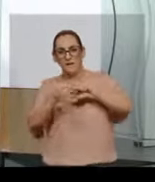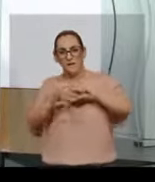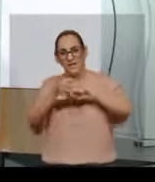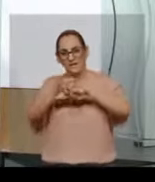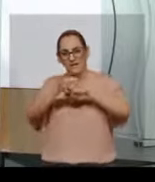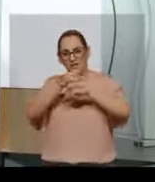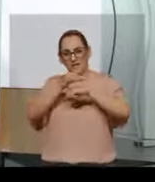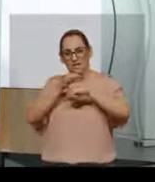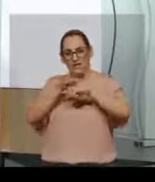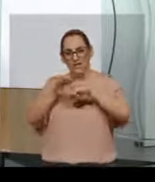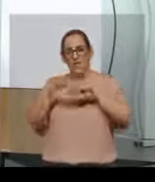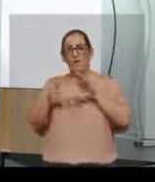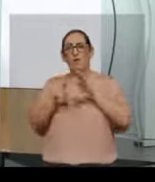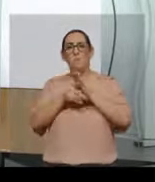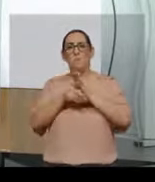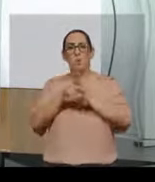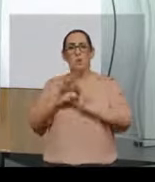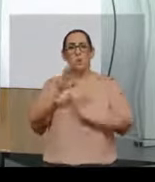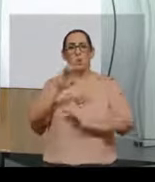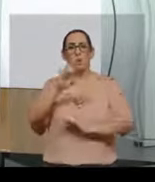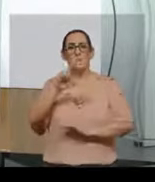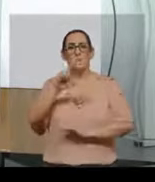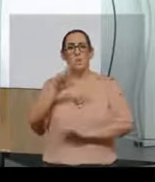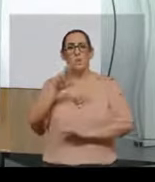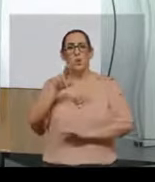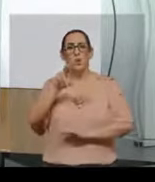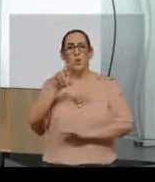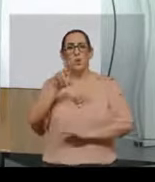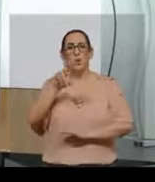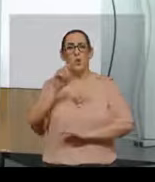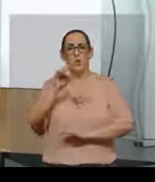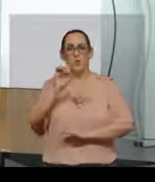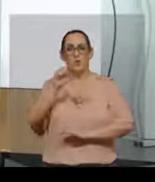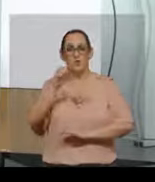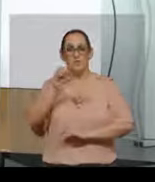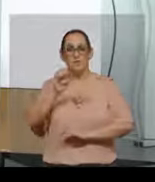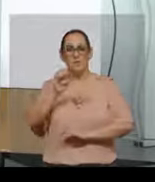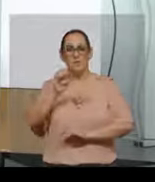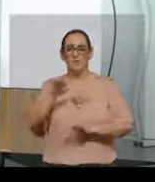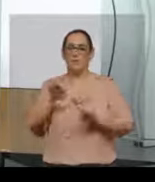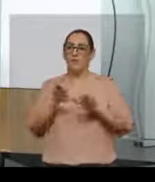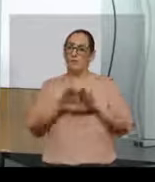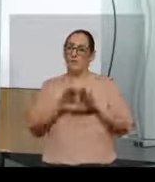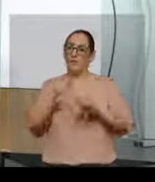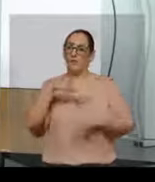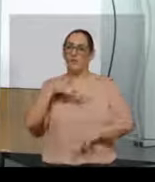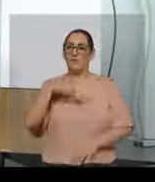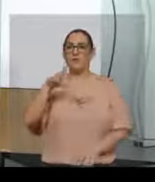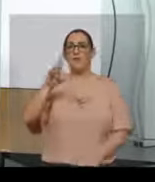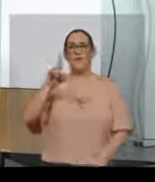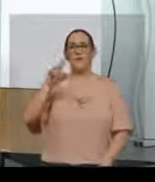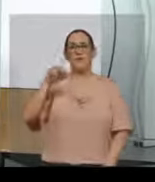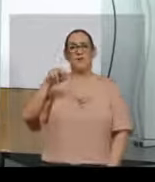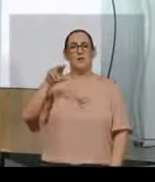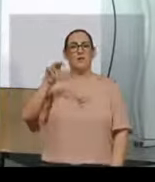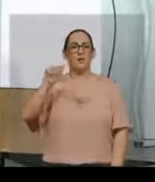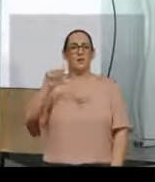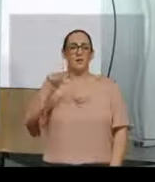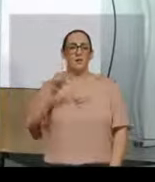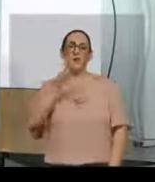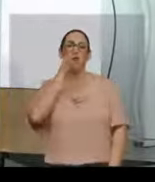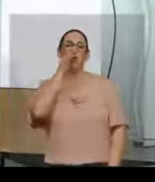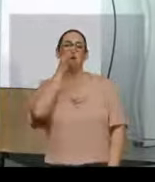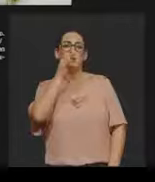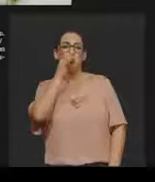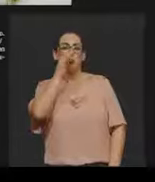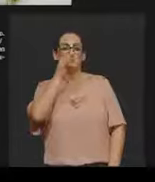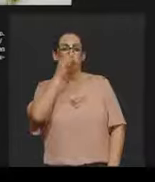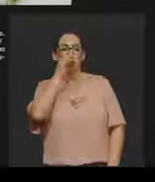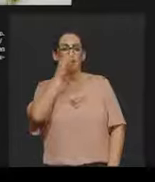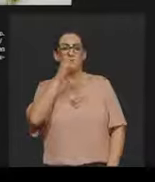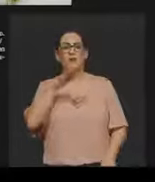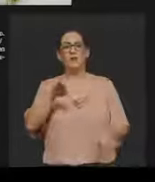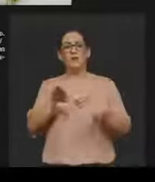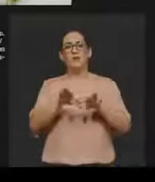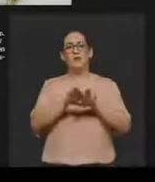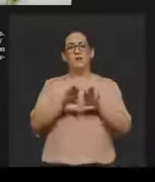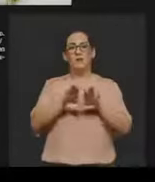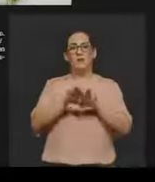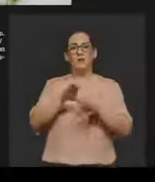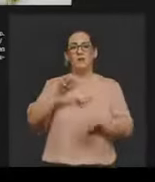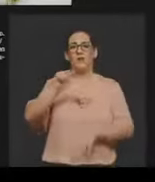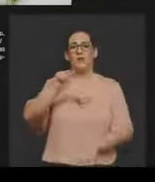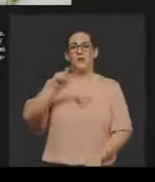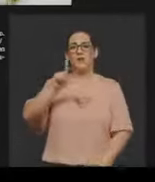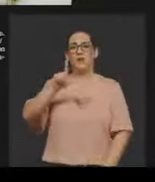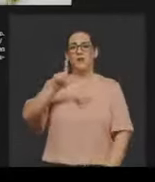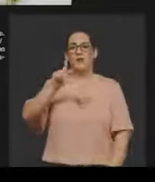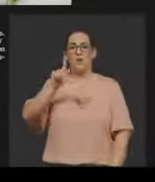possuir também semelhança entre o DNA das plantas e das algas verdes pluricelulares com o DNA